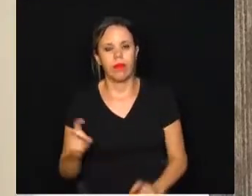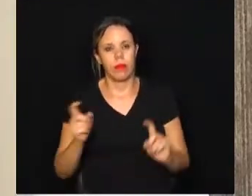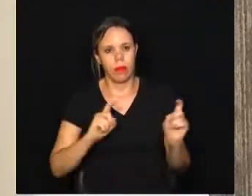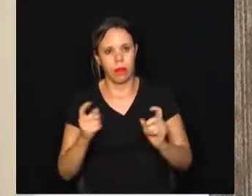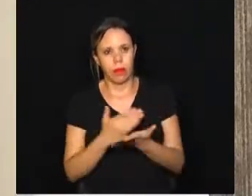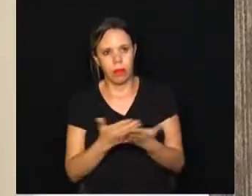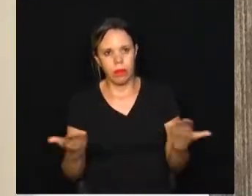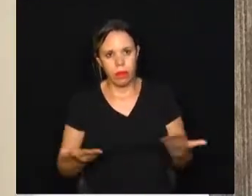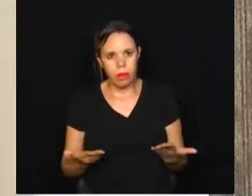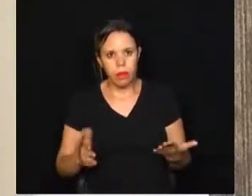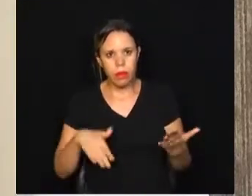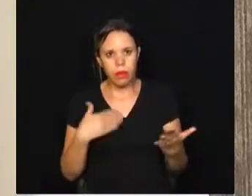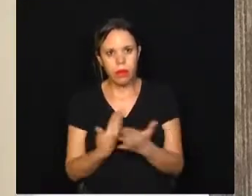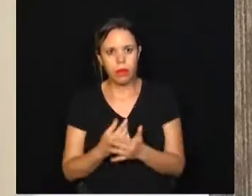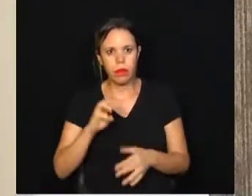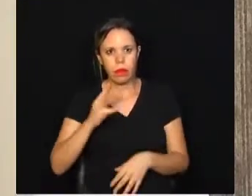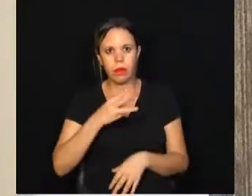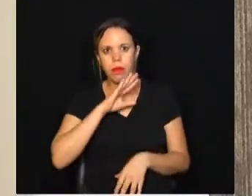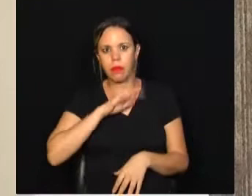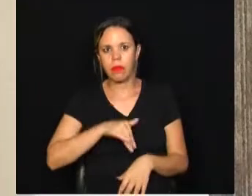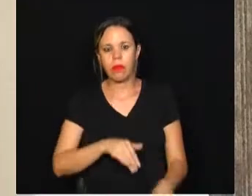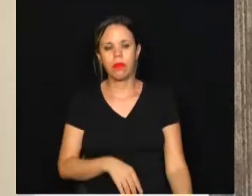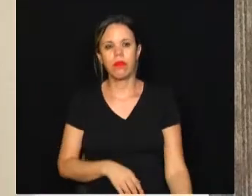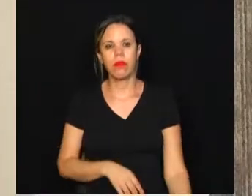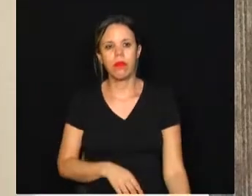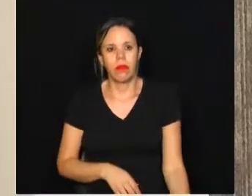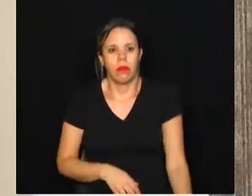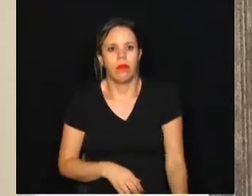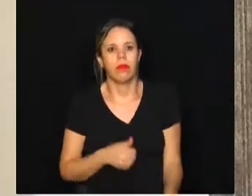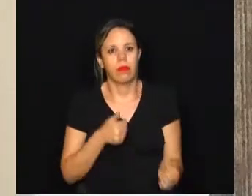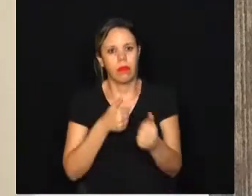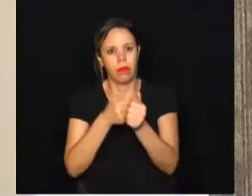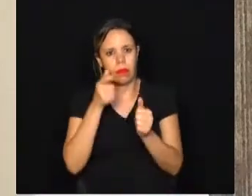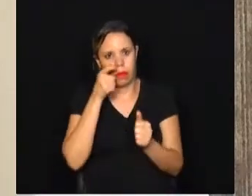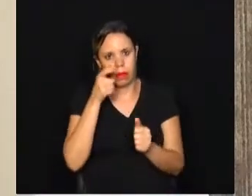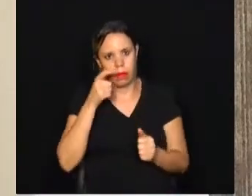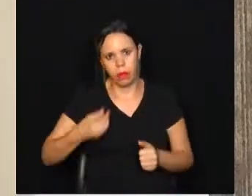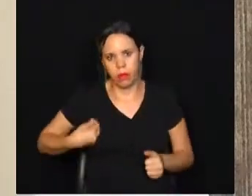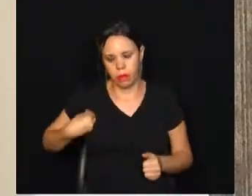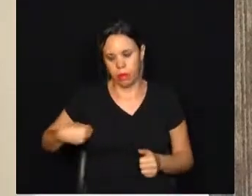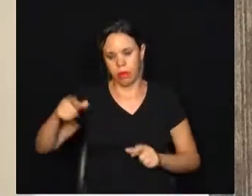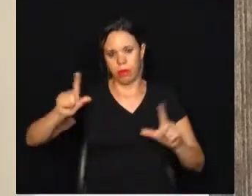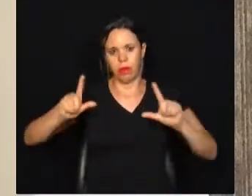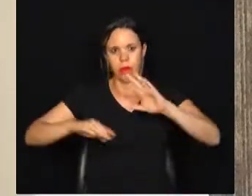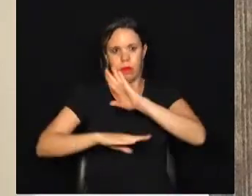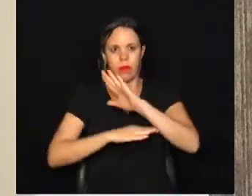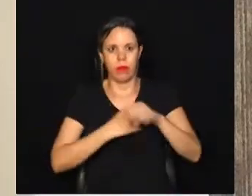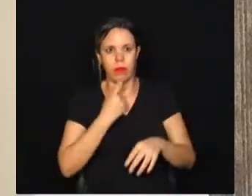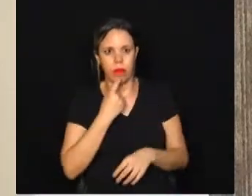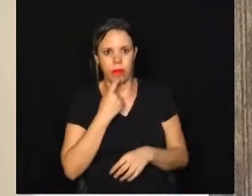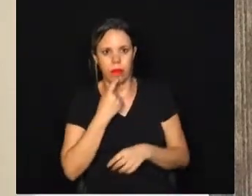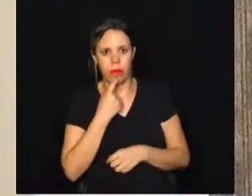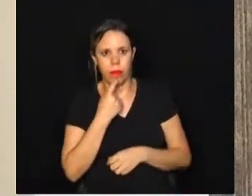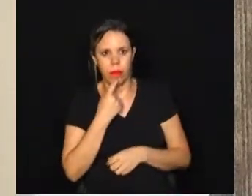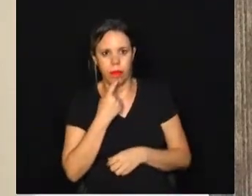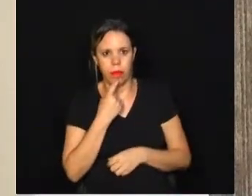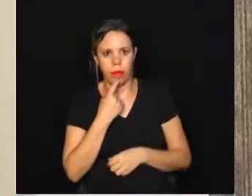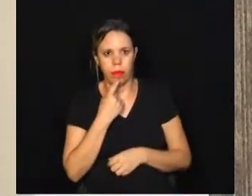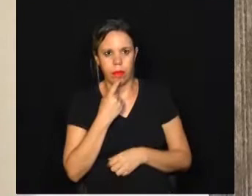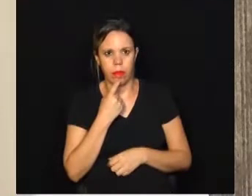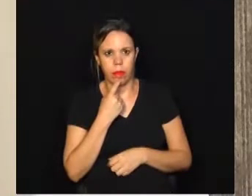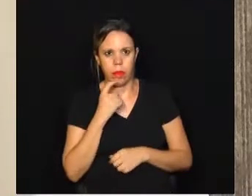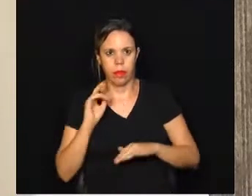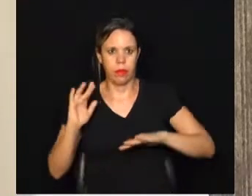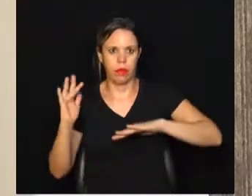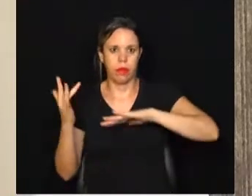a previsão é que vá até às 3 horas da tarde e você acompanha tudo ao vivo aqui pela TV Câmara Campinas e também por meio das nossas